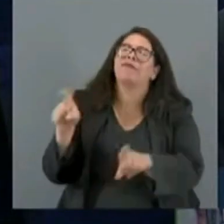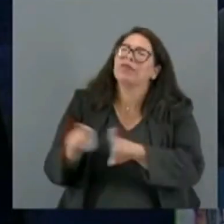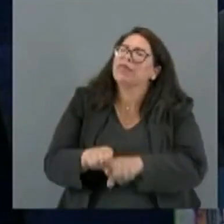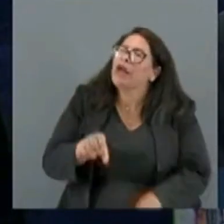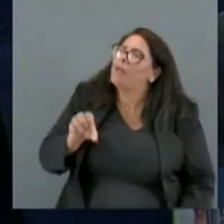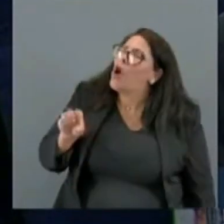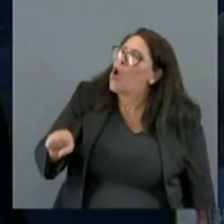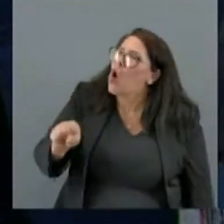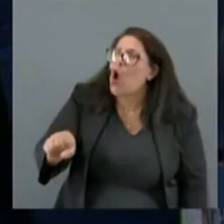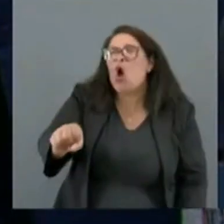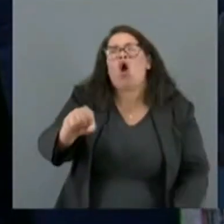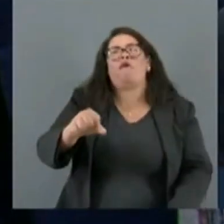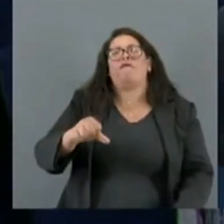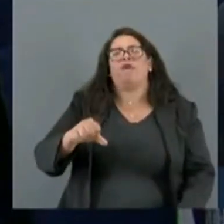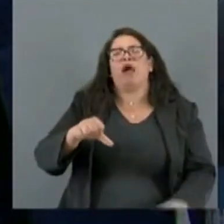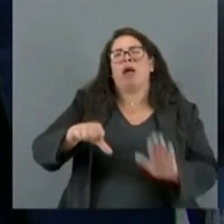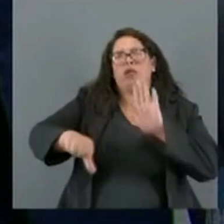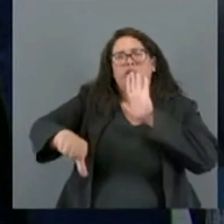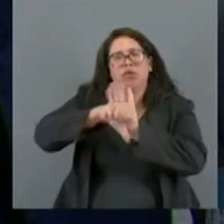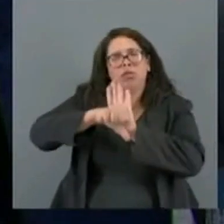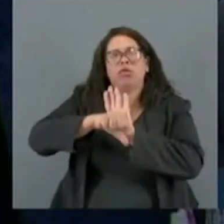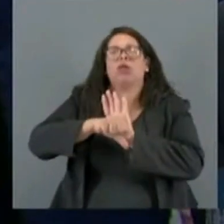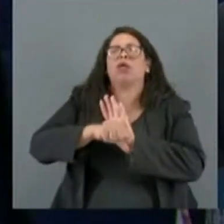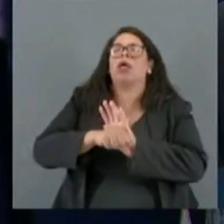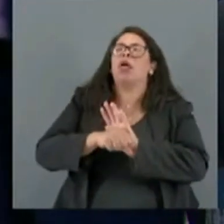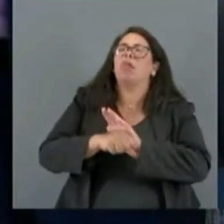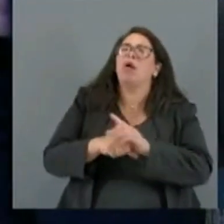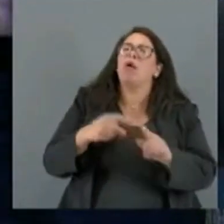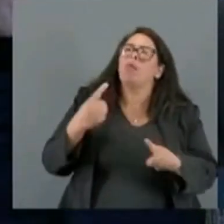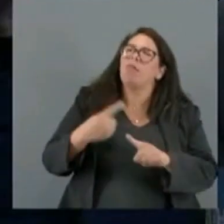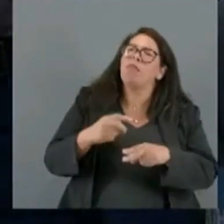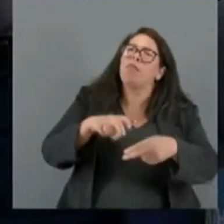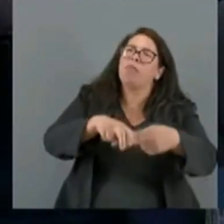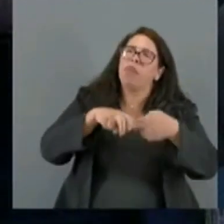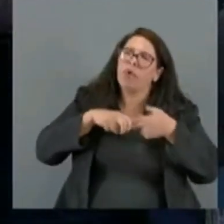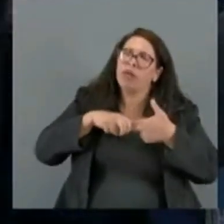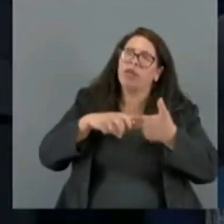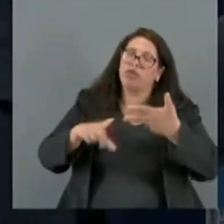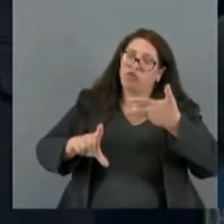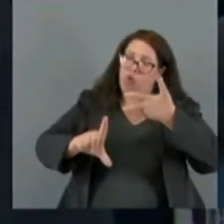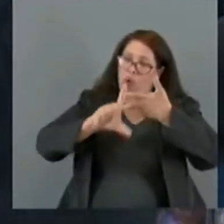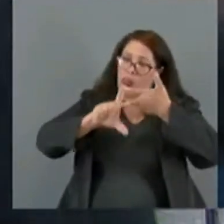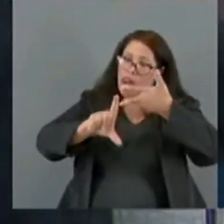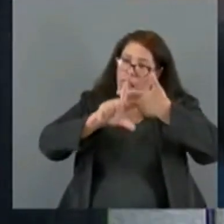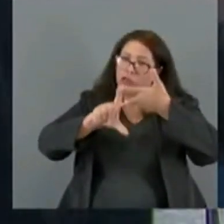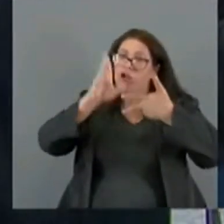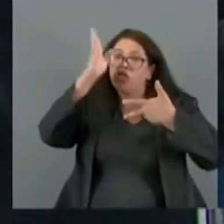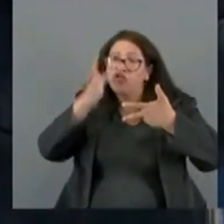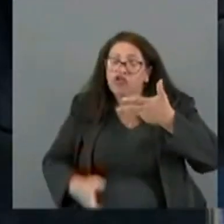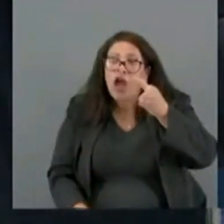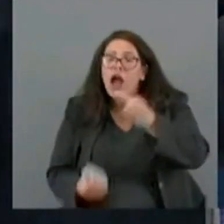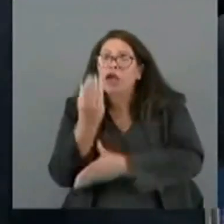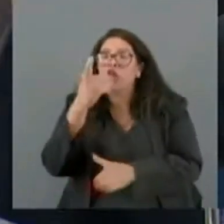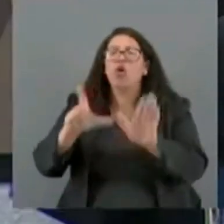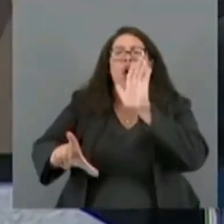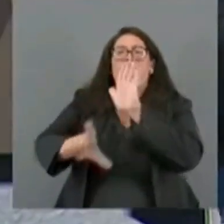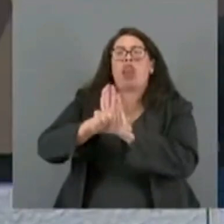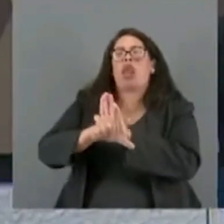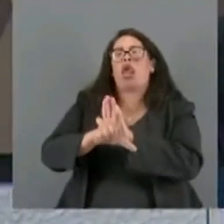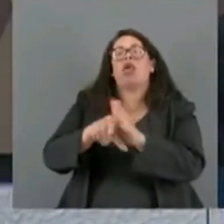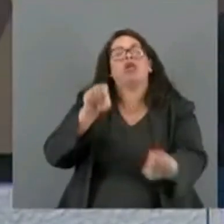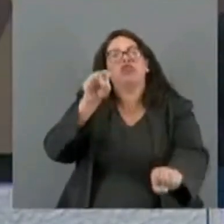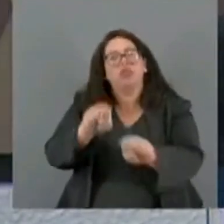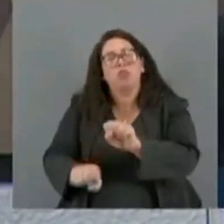Portanto, eu acho que a partir do Poder Judiciário, o Legislativo fez sua parte, instituiu o crime de homicídio como